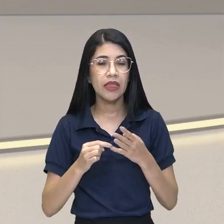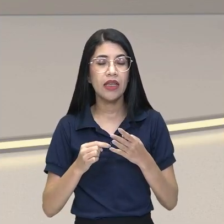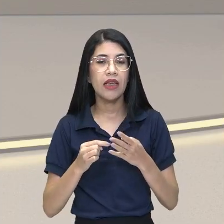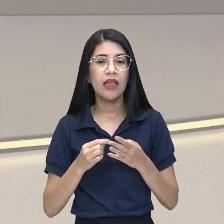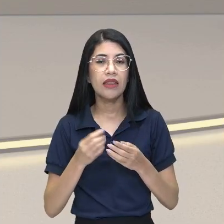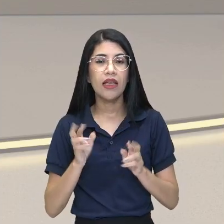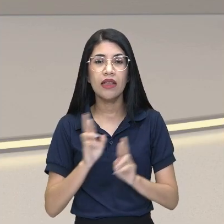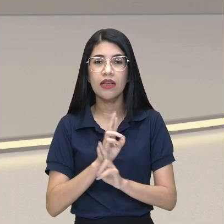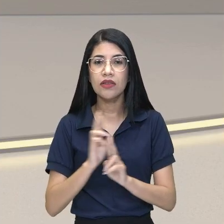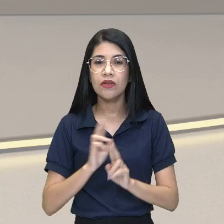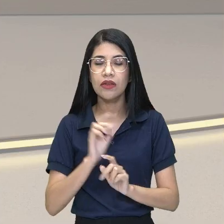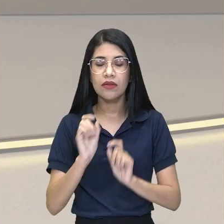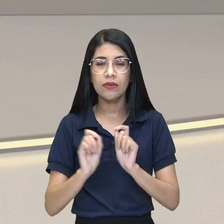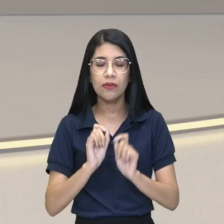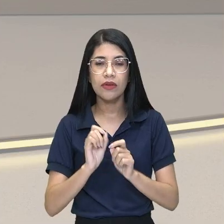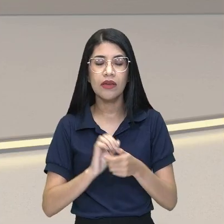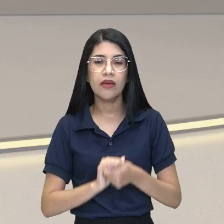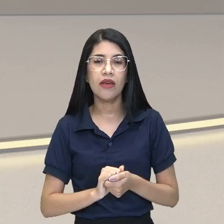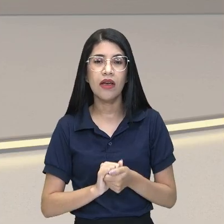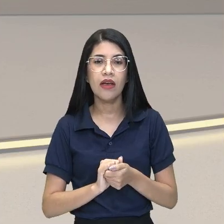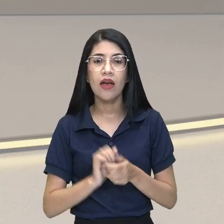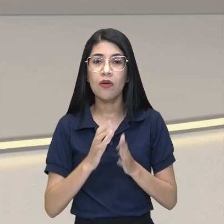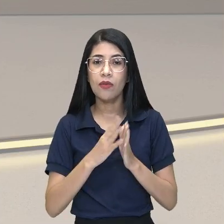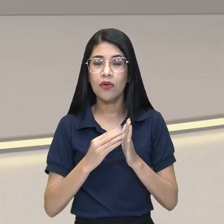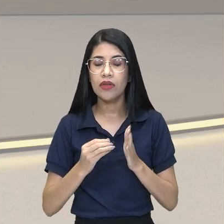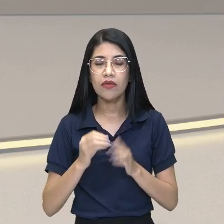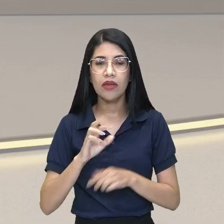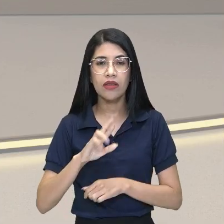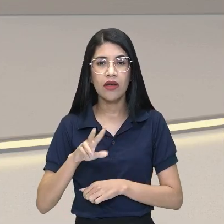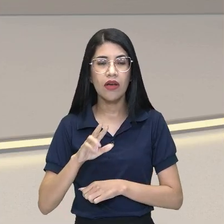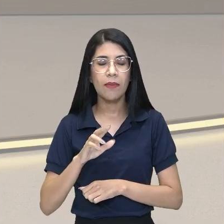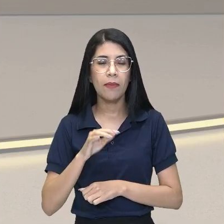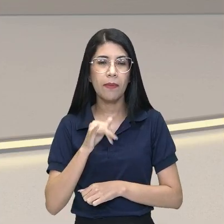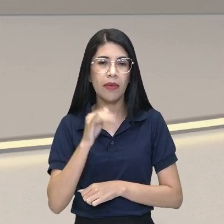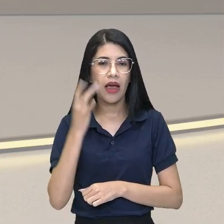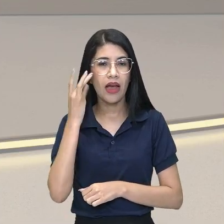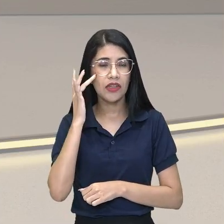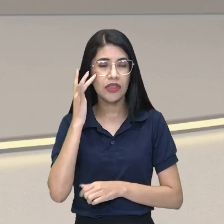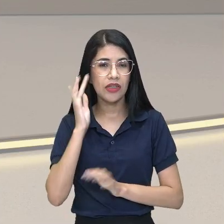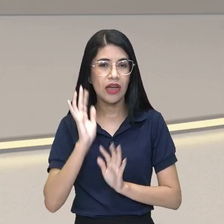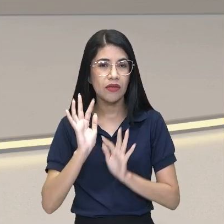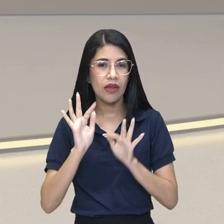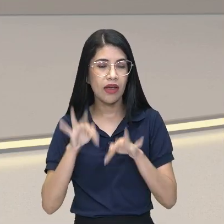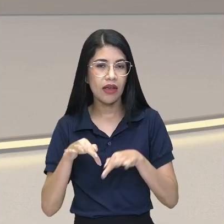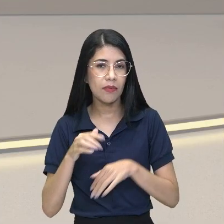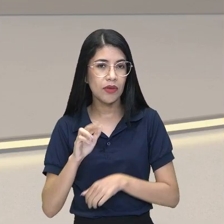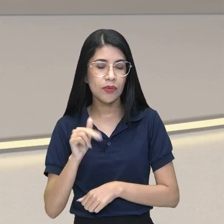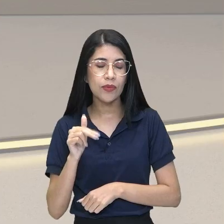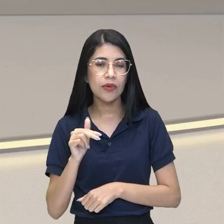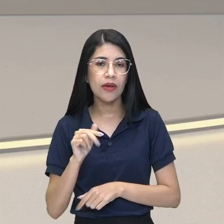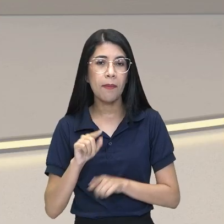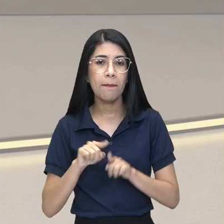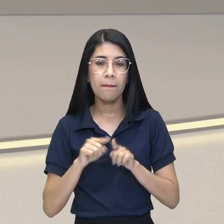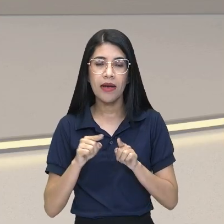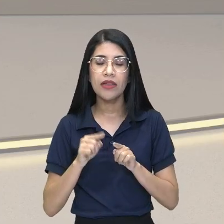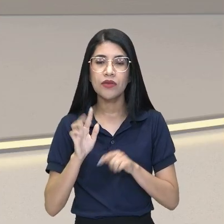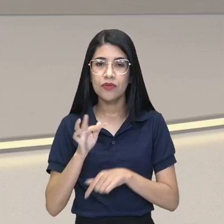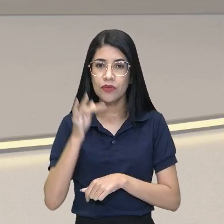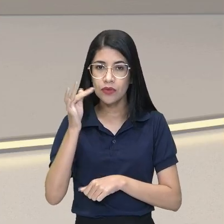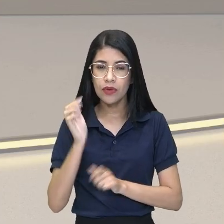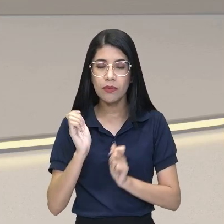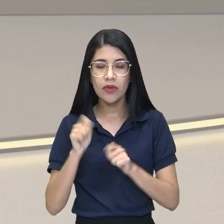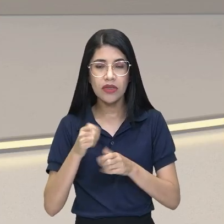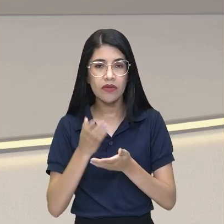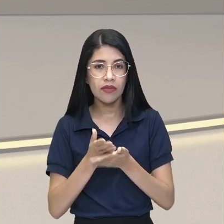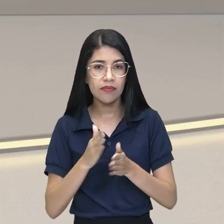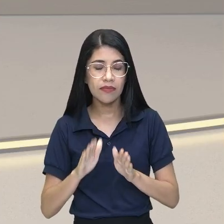associadas ao quê? A um modelo de desenvolvimento que não considera a finitude, ou seja, que aqueles recursos, eles vão acabar um dia, né? E os